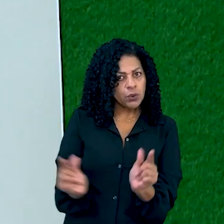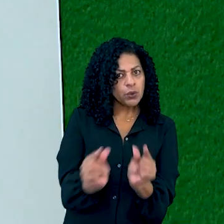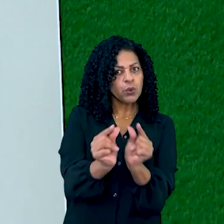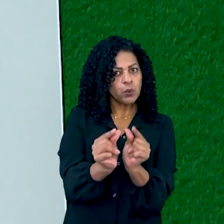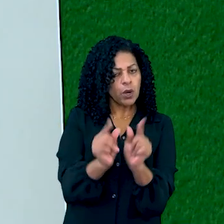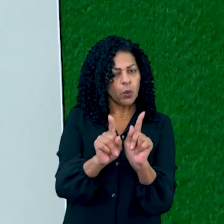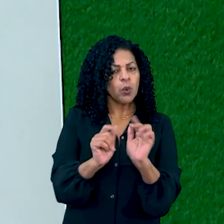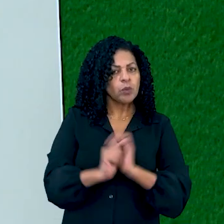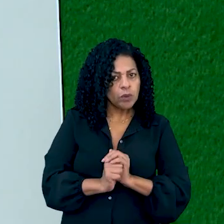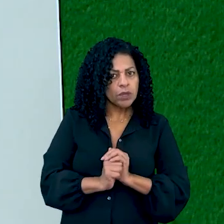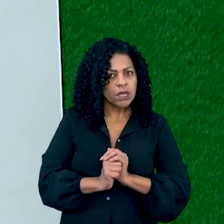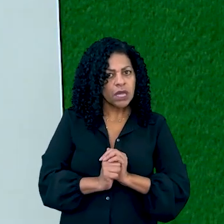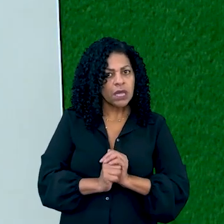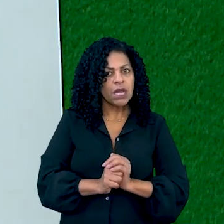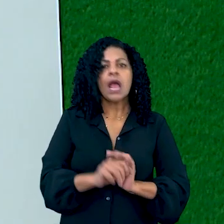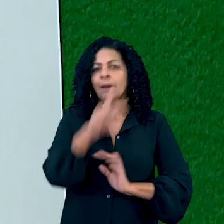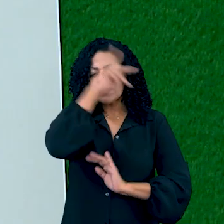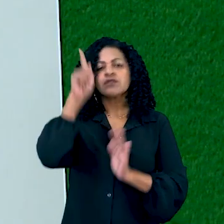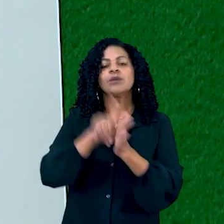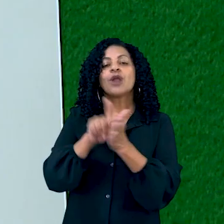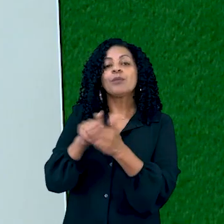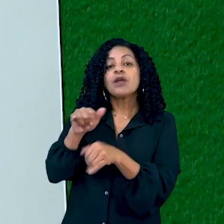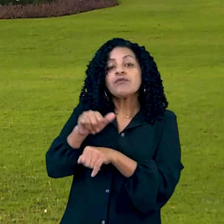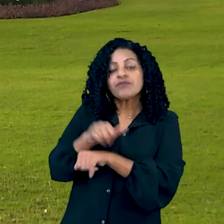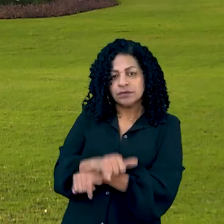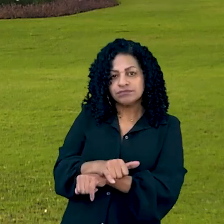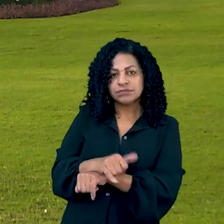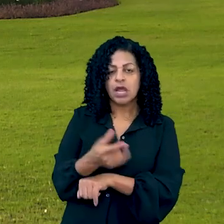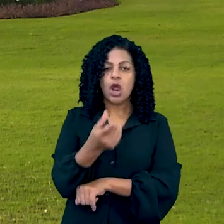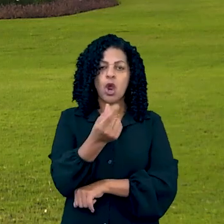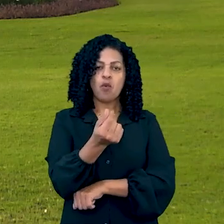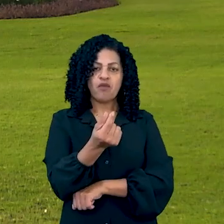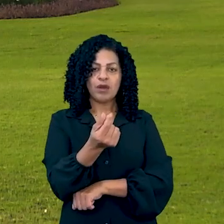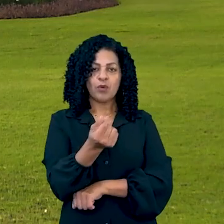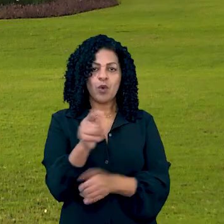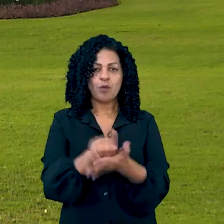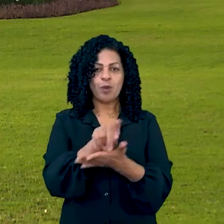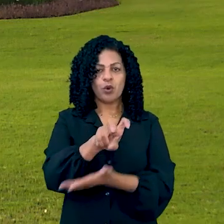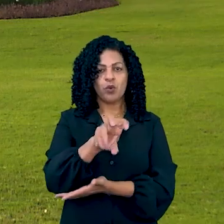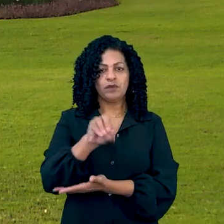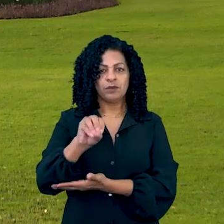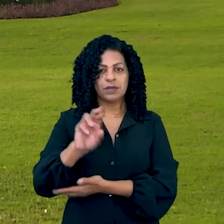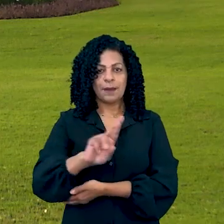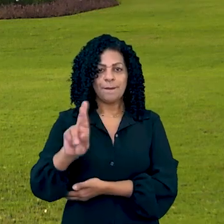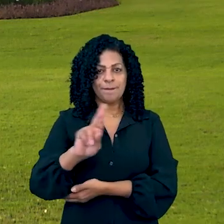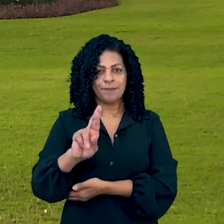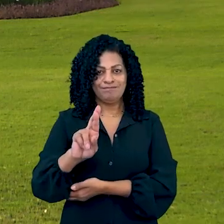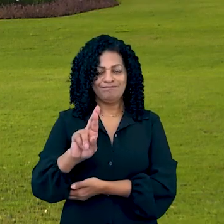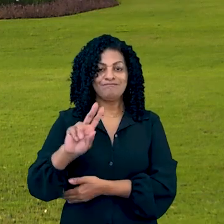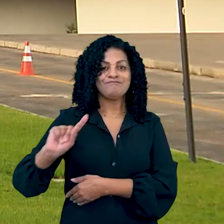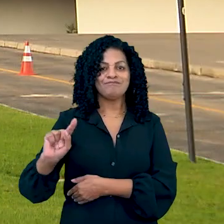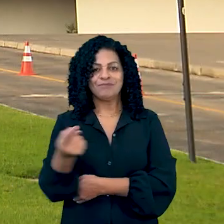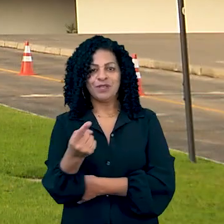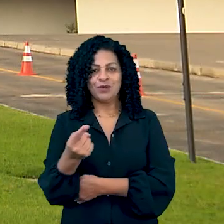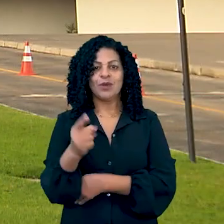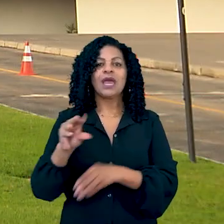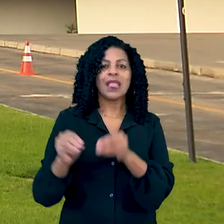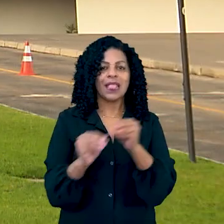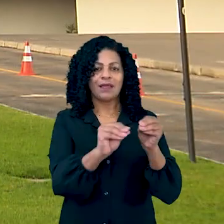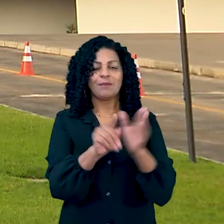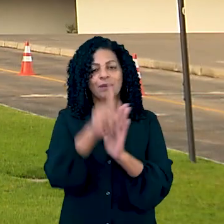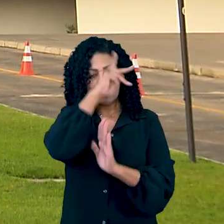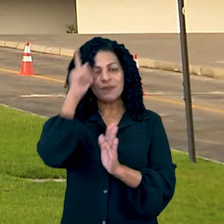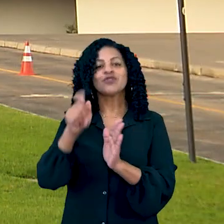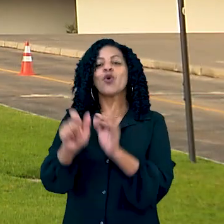pequenas, tornava identificável o empregado ausente. O valor da condenação foi de R$50 mil e deve ser revertido ao Fundo